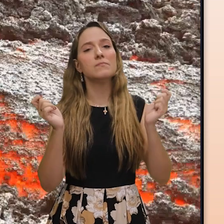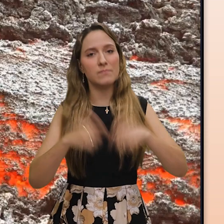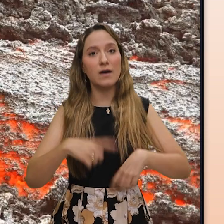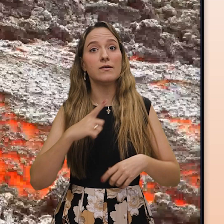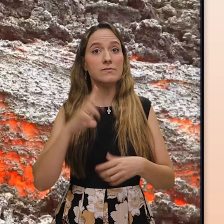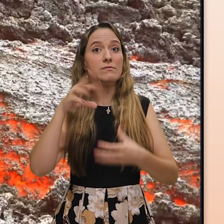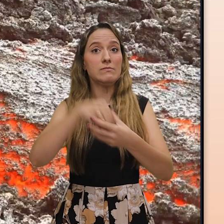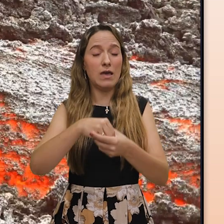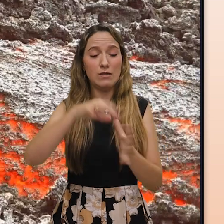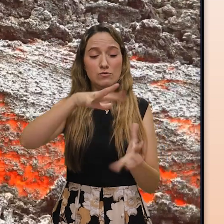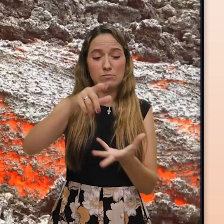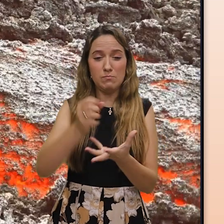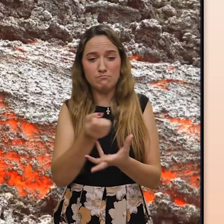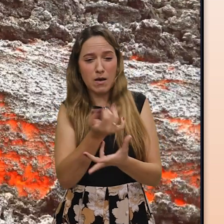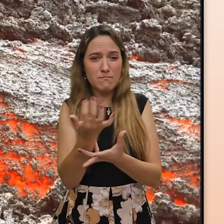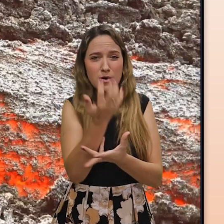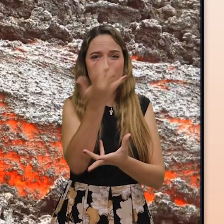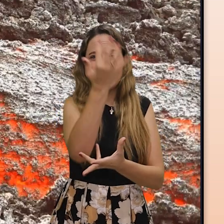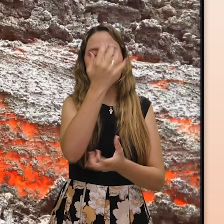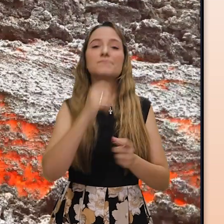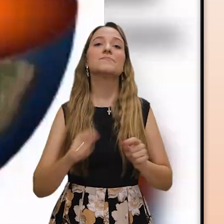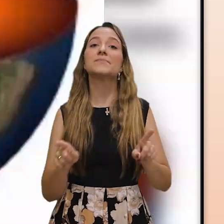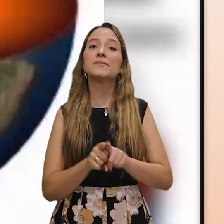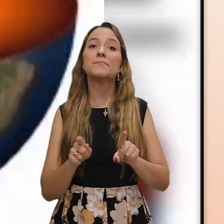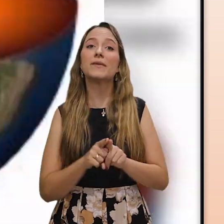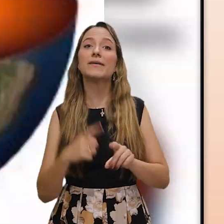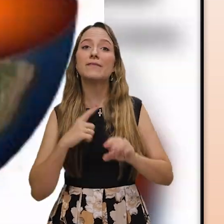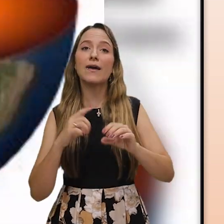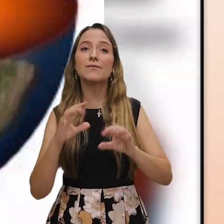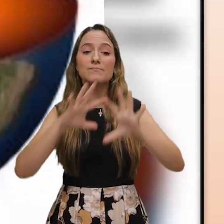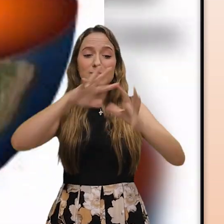mas falaremos mais sobre isso no próximo vídeo.